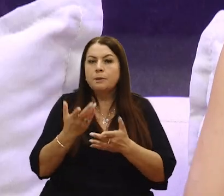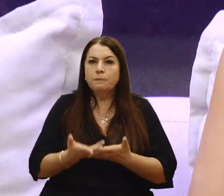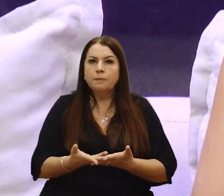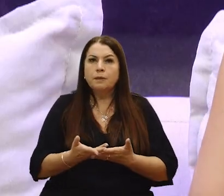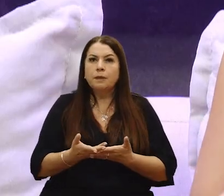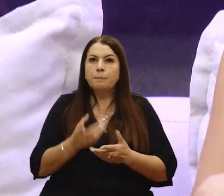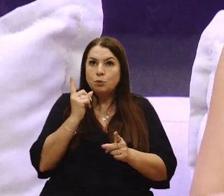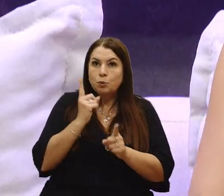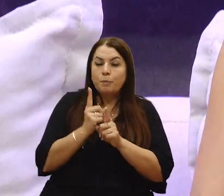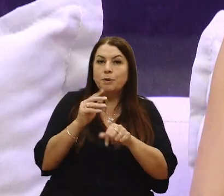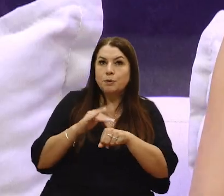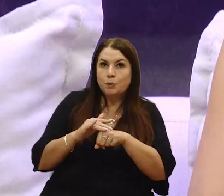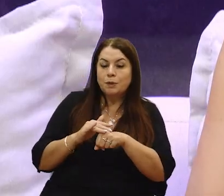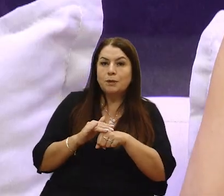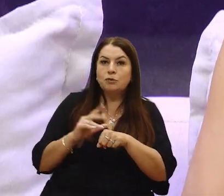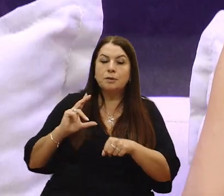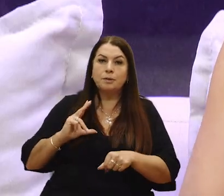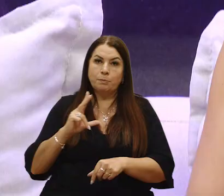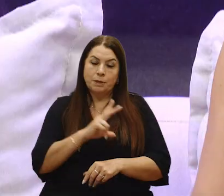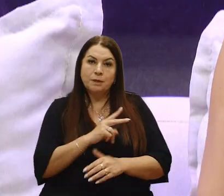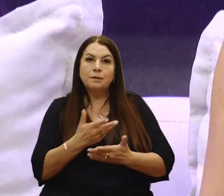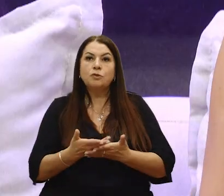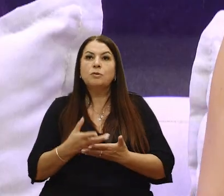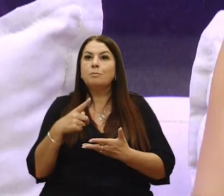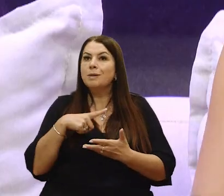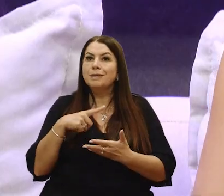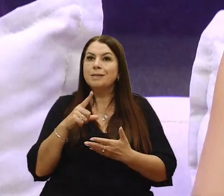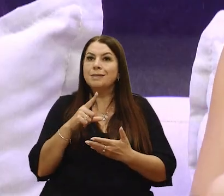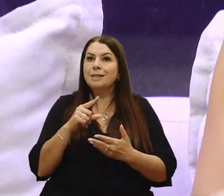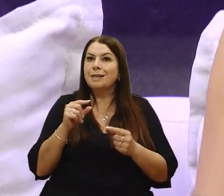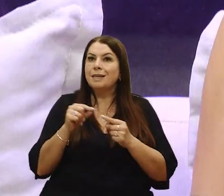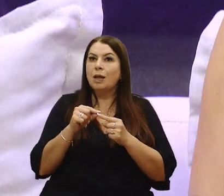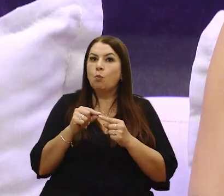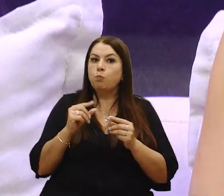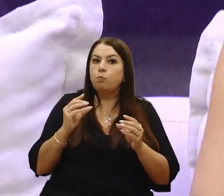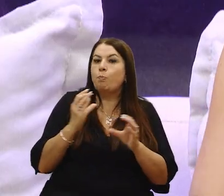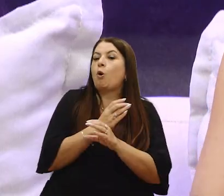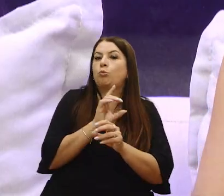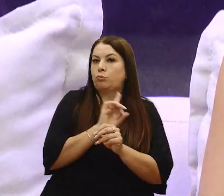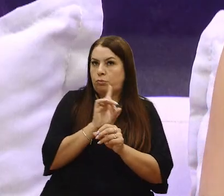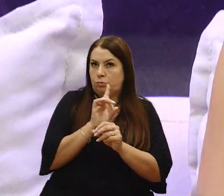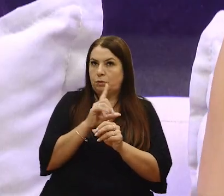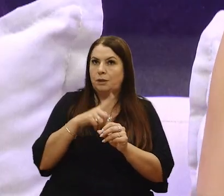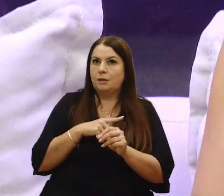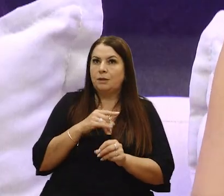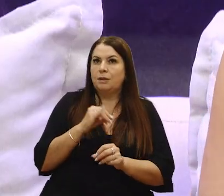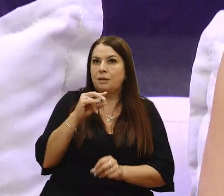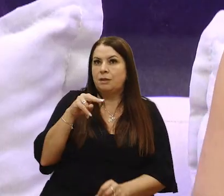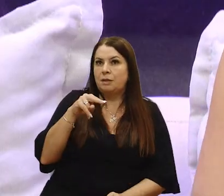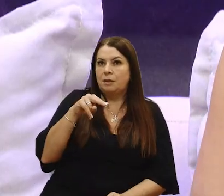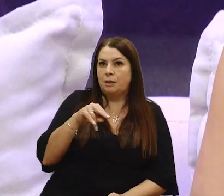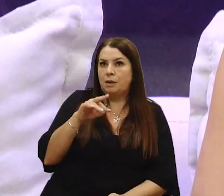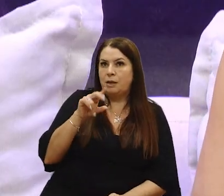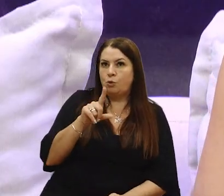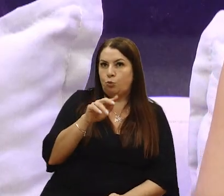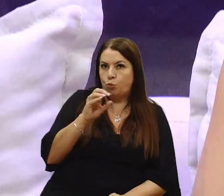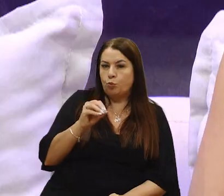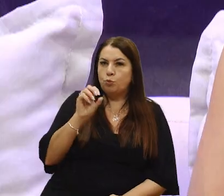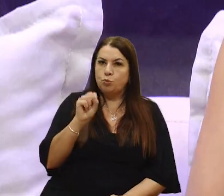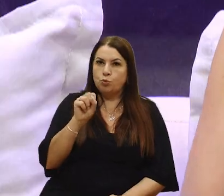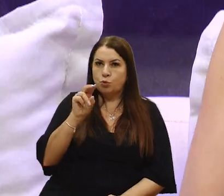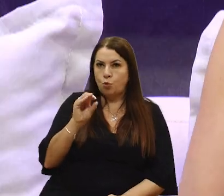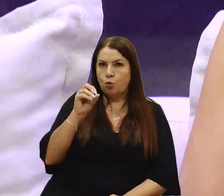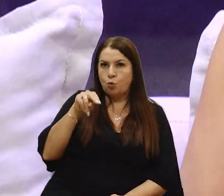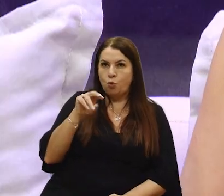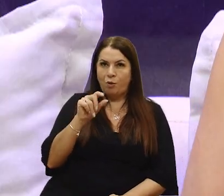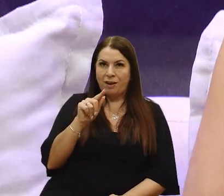lipedema, porque era muito característico, eu tinha as pernas muito grandes, elas eram avermelhadas, eu tinha bastante hematoma logo que eu comecei o tratamento. A